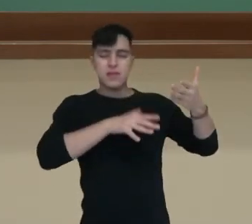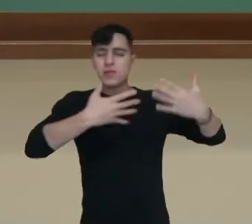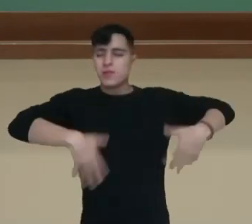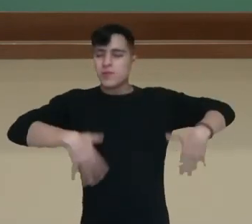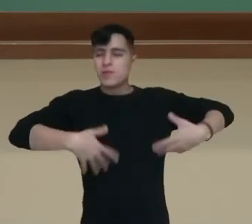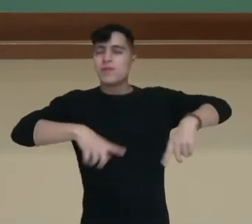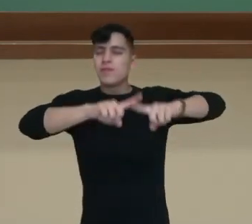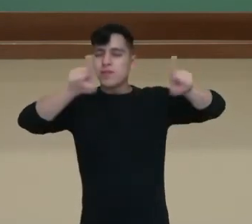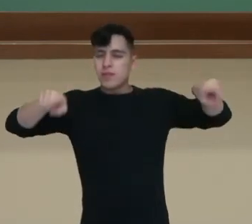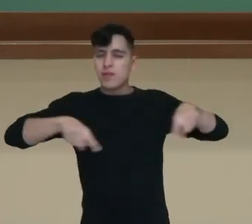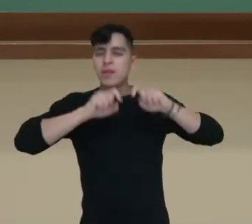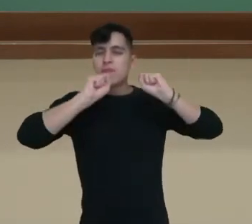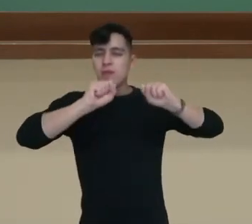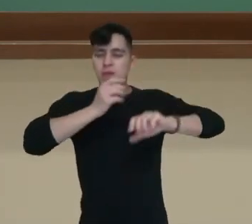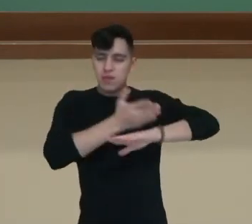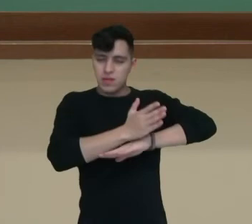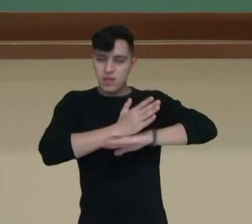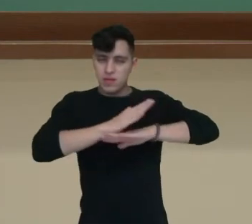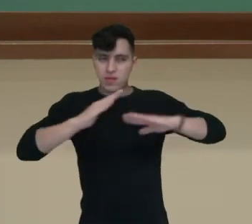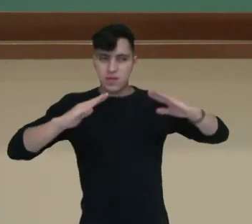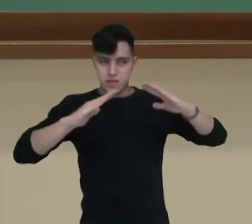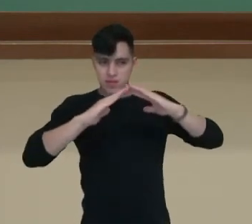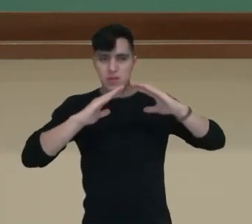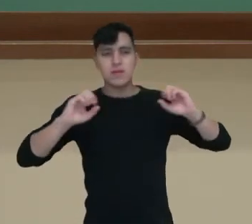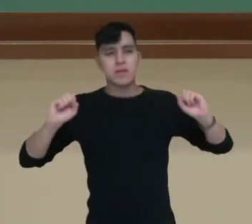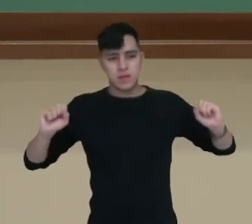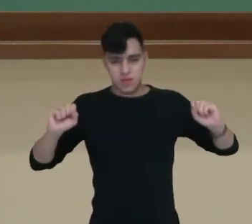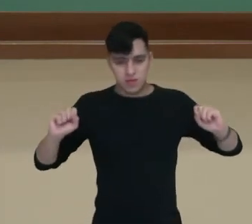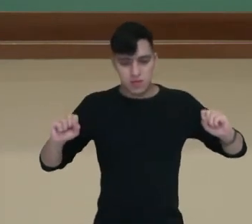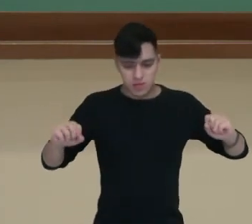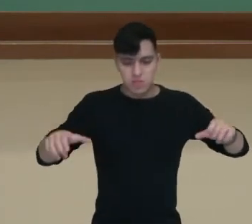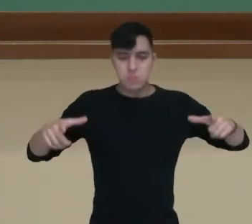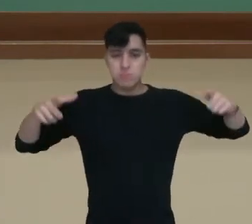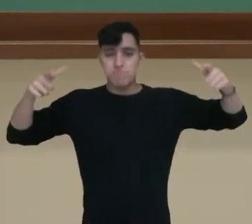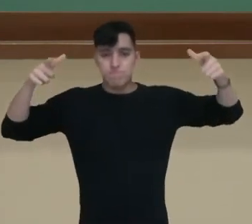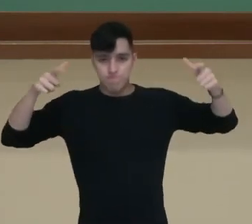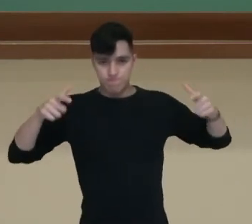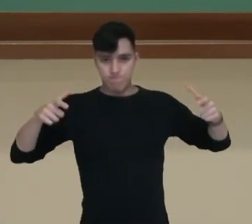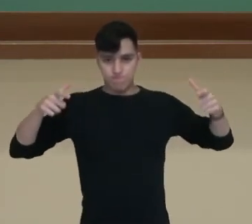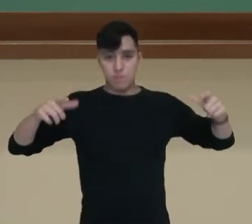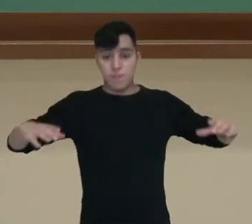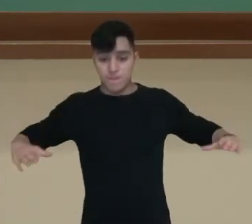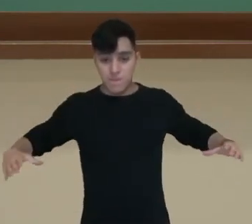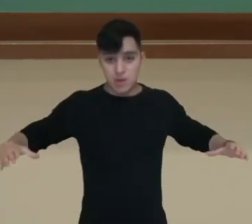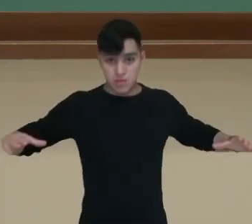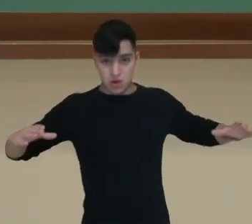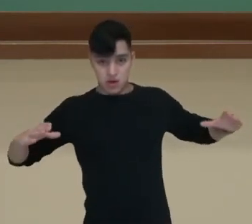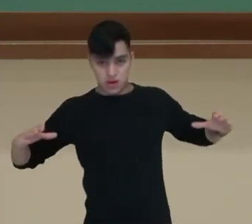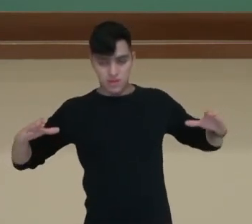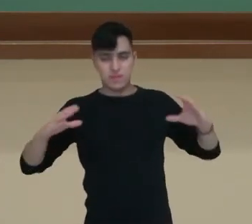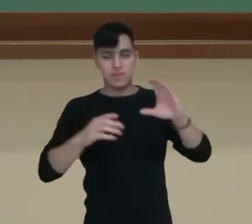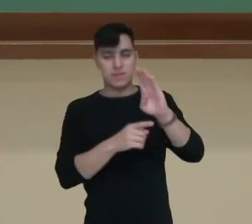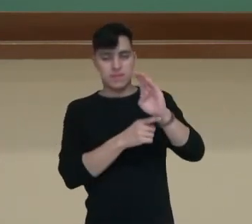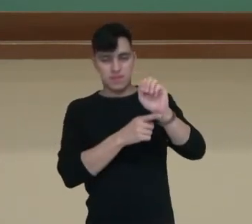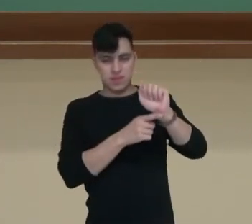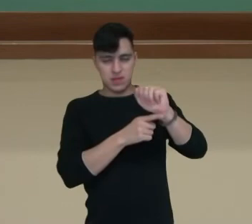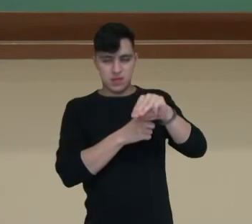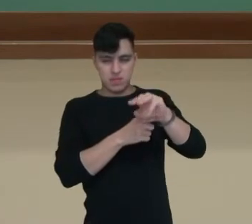casa. Então, ali você pode colocar um bambolê, ou mesmo fazer um círculo,